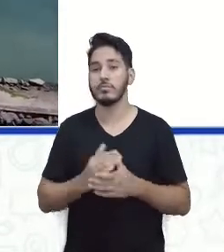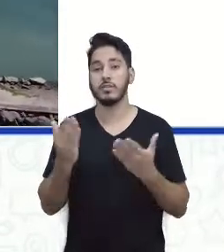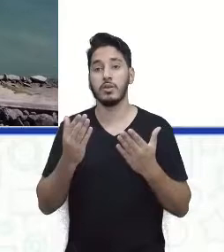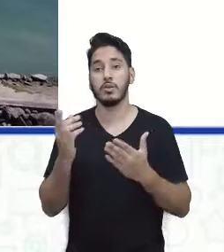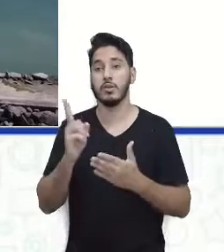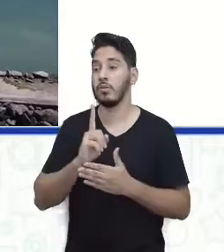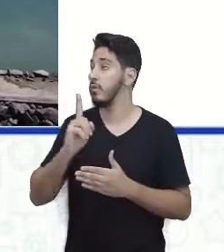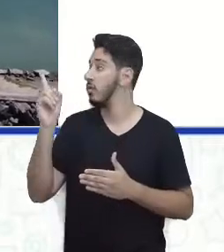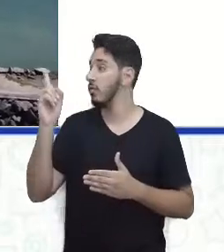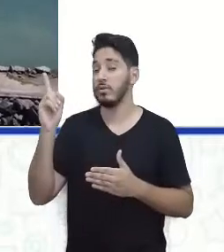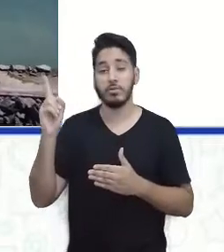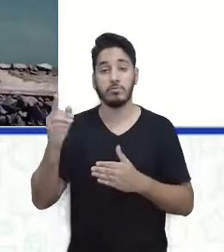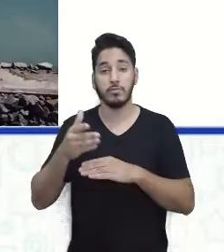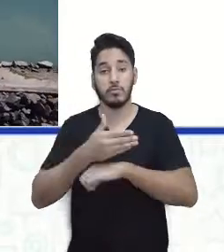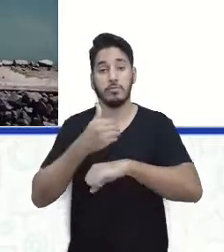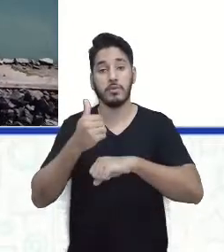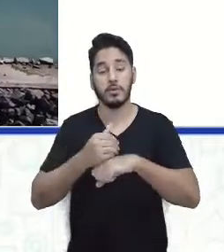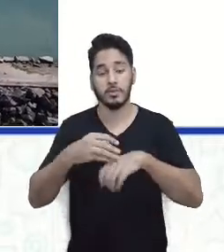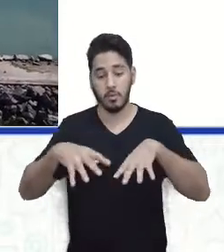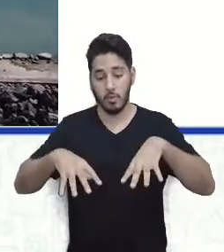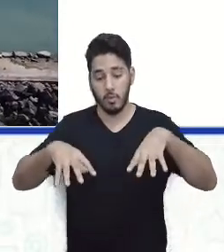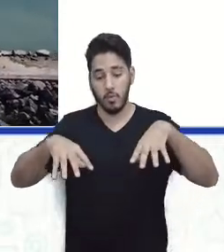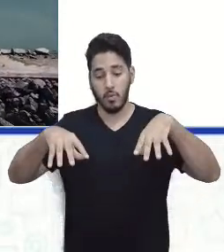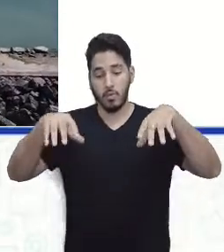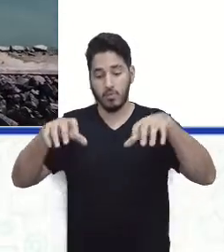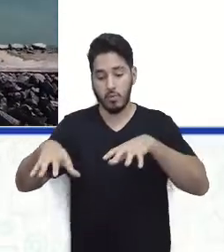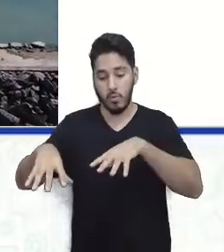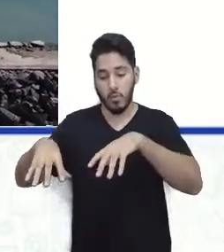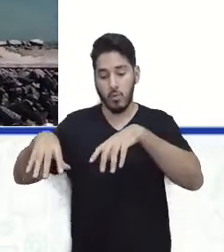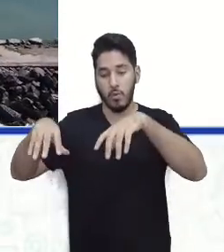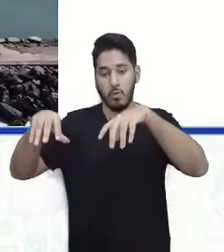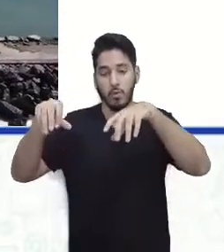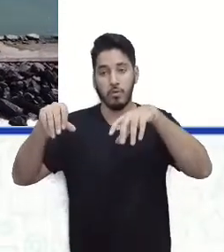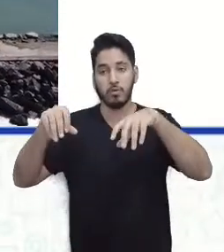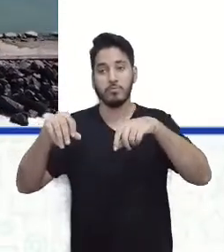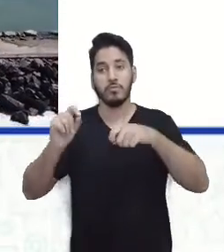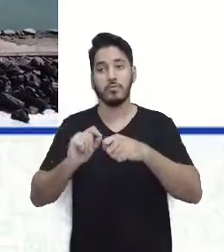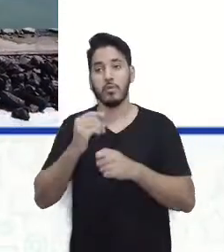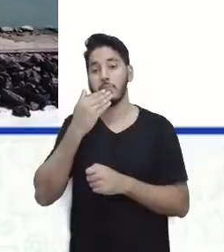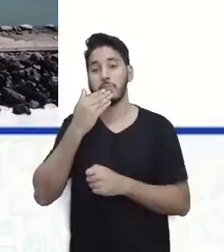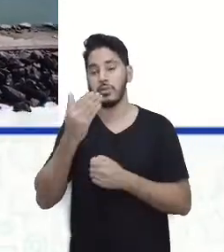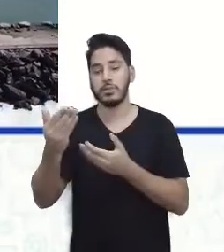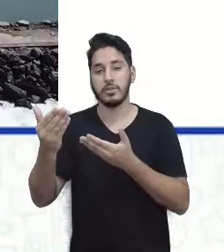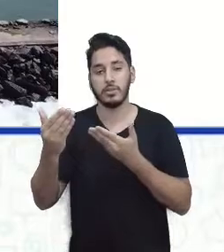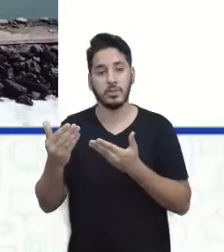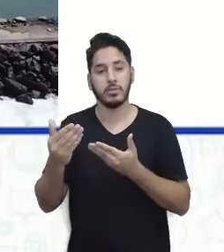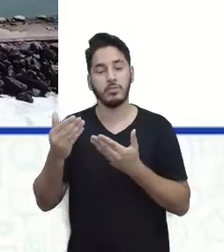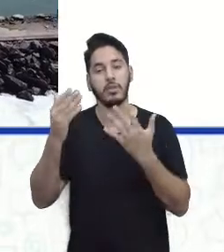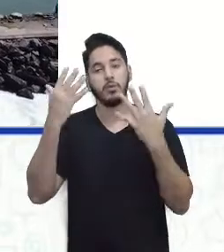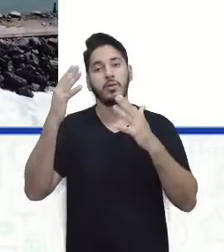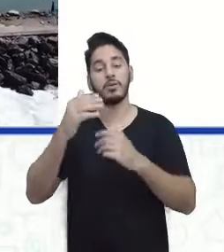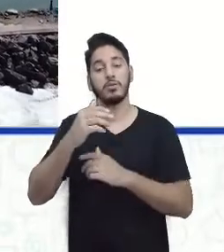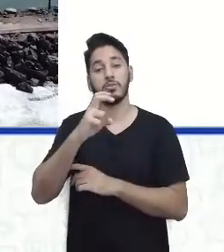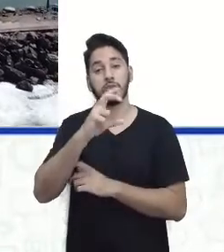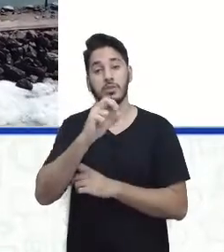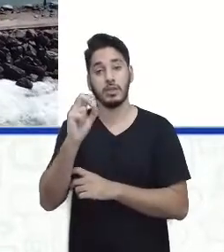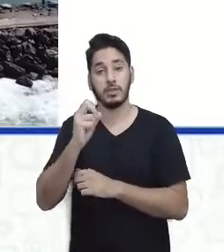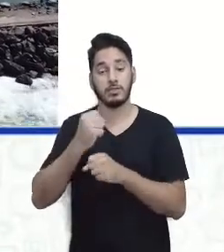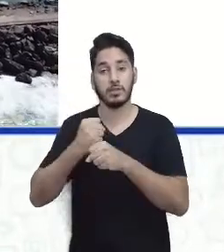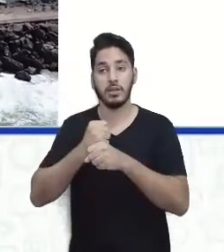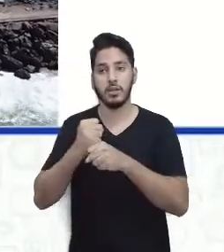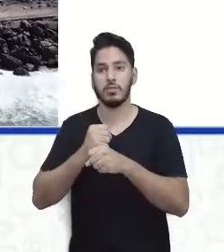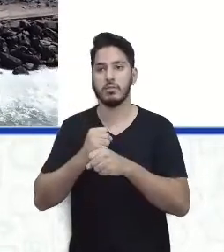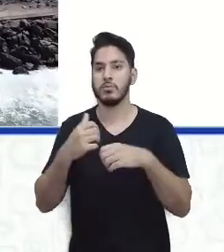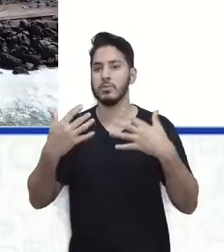das Esculturas, que é, né, uma obra que foi encomendada a Brenan pela comemoração dos 500 anos. Essa obra foi